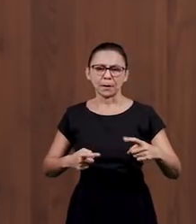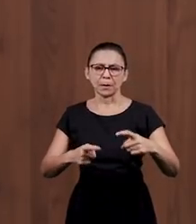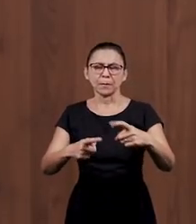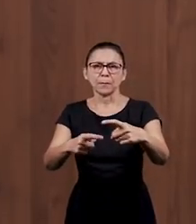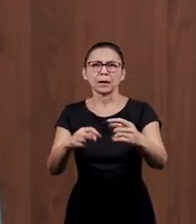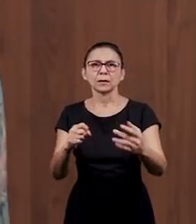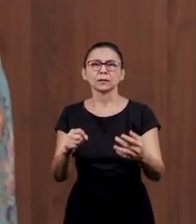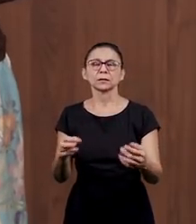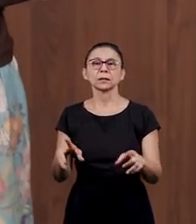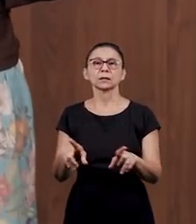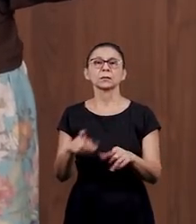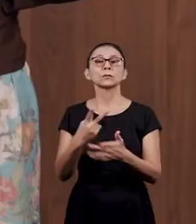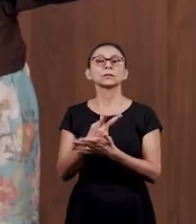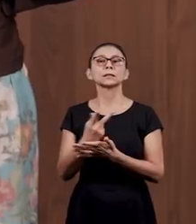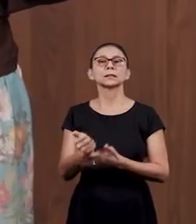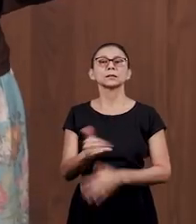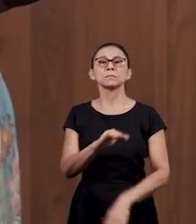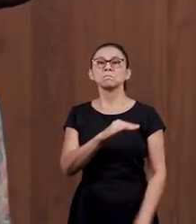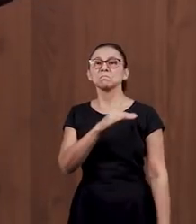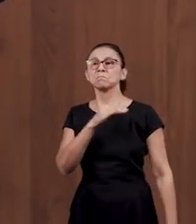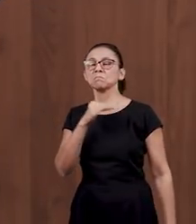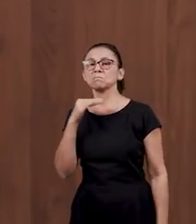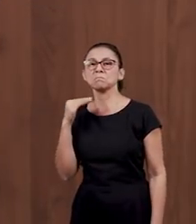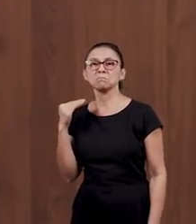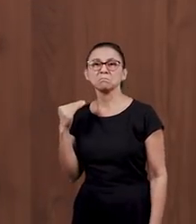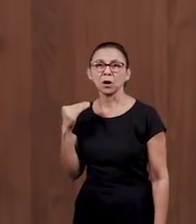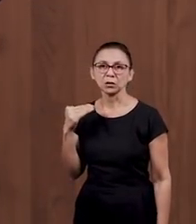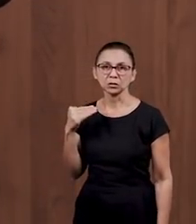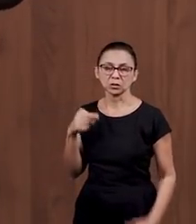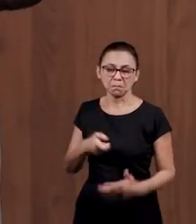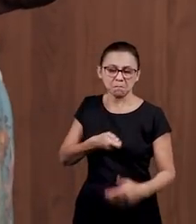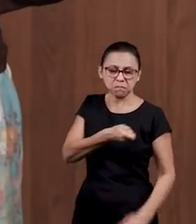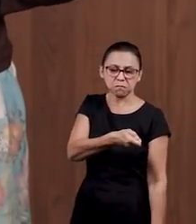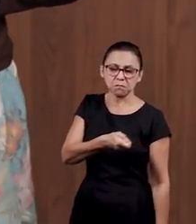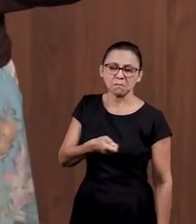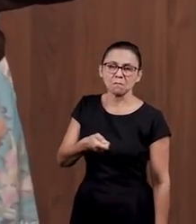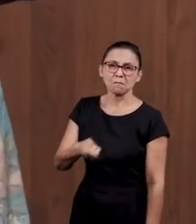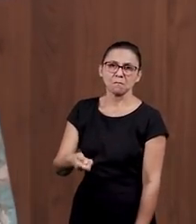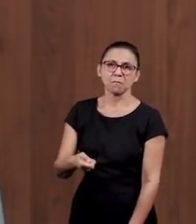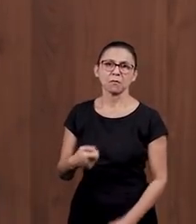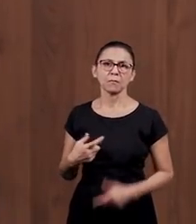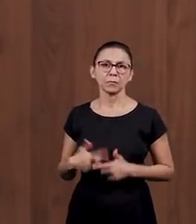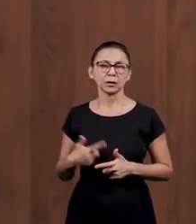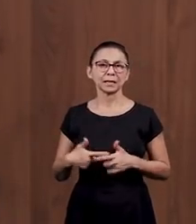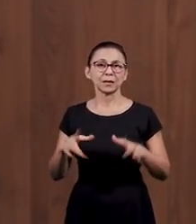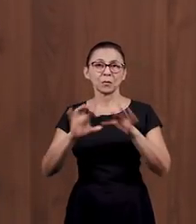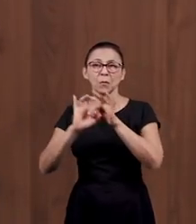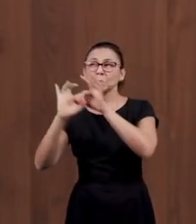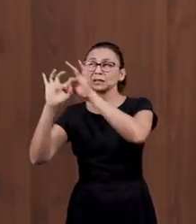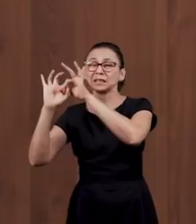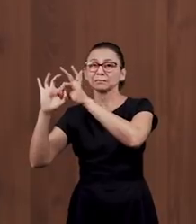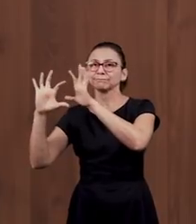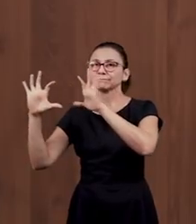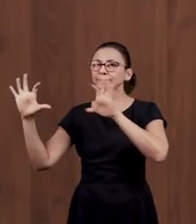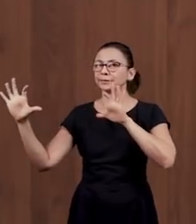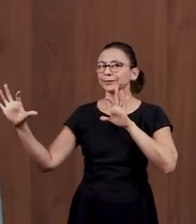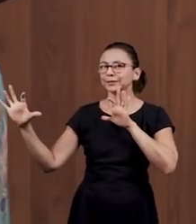tinham comunhão com o Senhor. Sem comunhão com o Senhor não há como vencer, não há poder para a batalha.